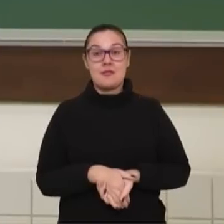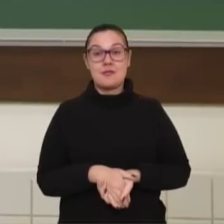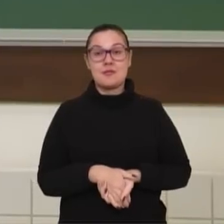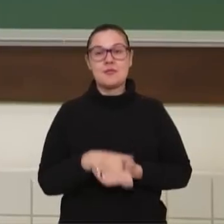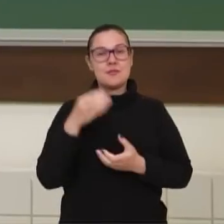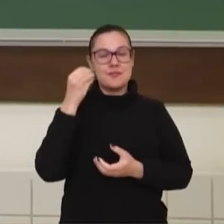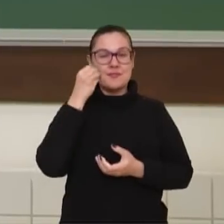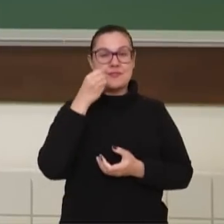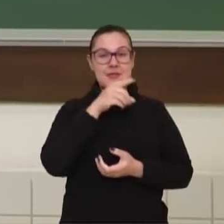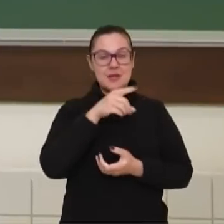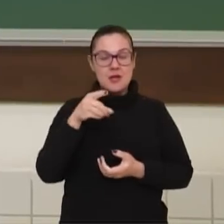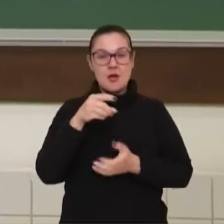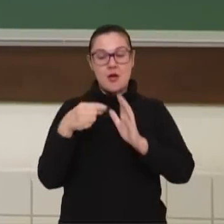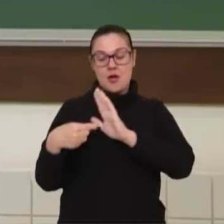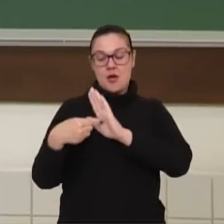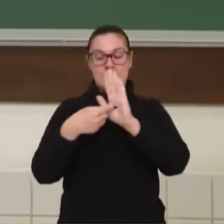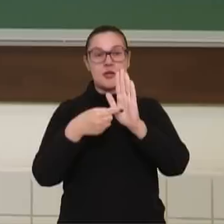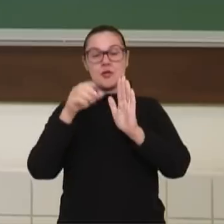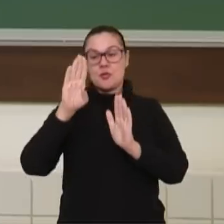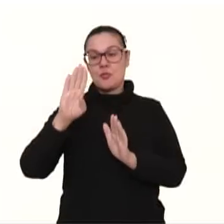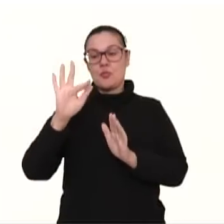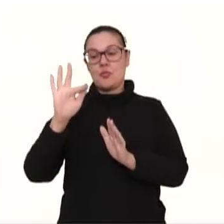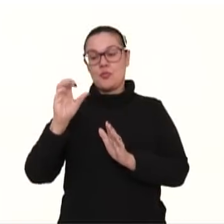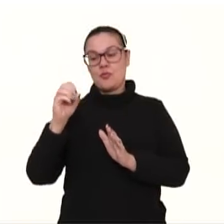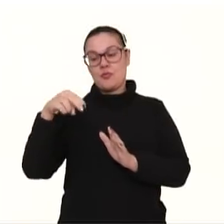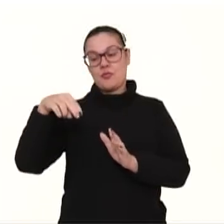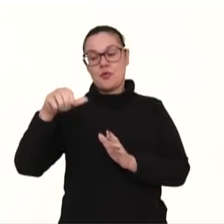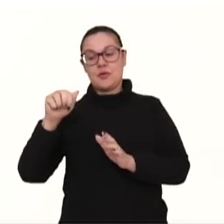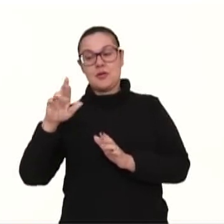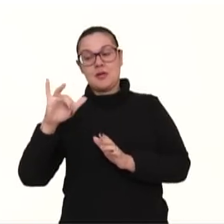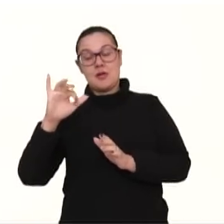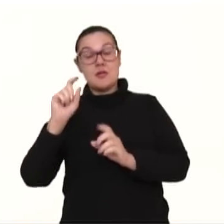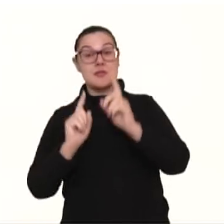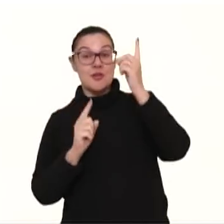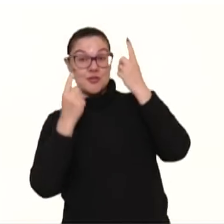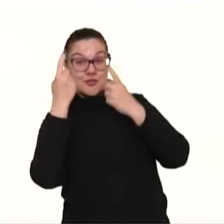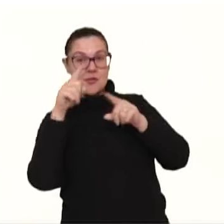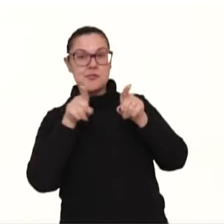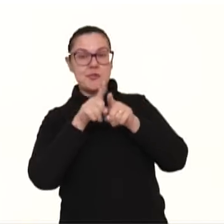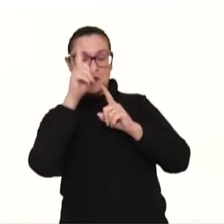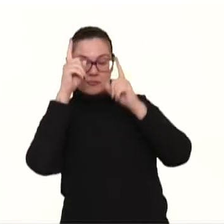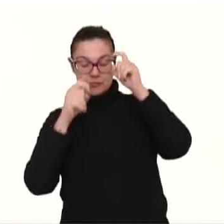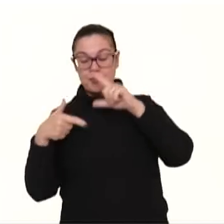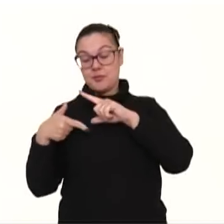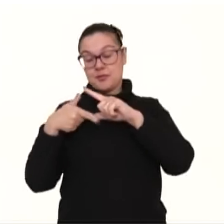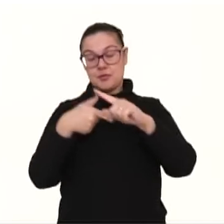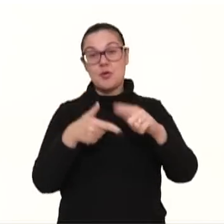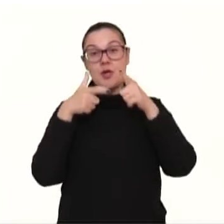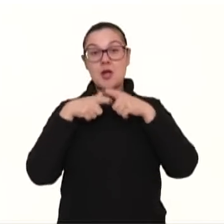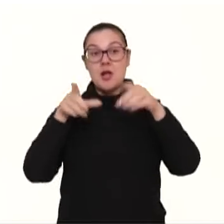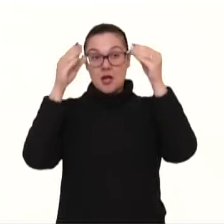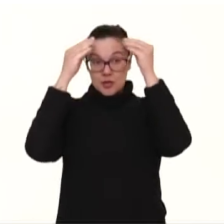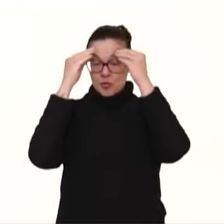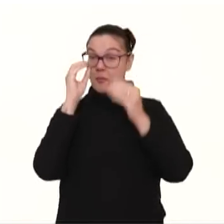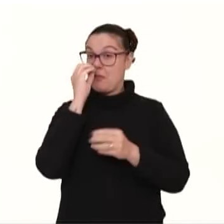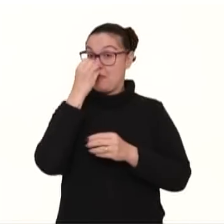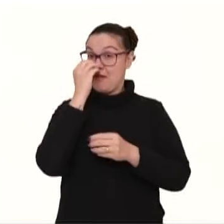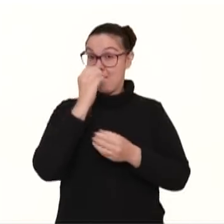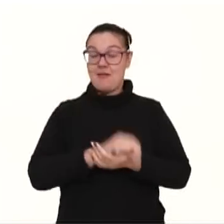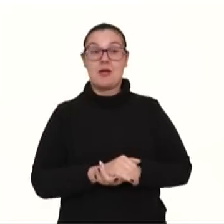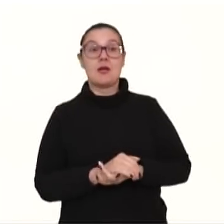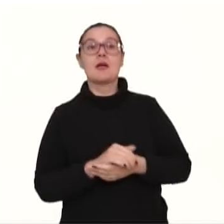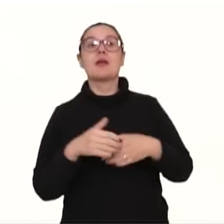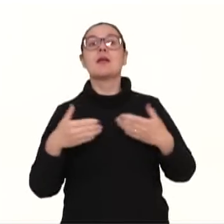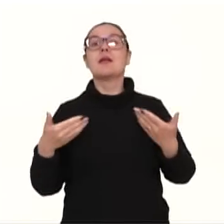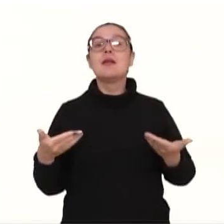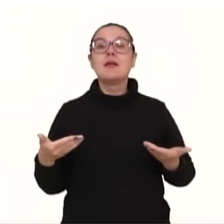um teste para vocês. O espetáculo Bufonarias 2 alia gestos e atitudes tradicionais da linguagem do palhaço